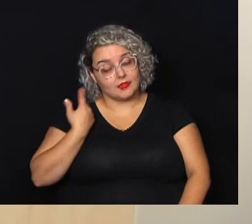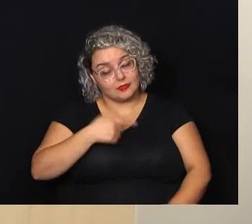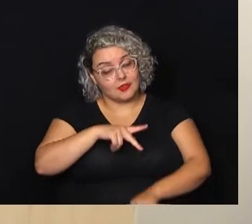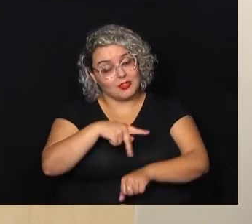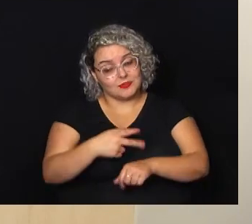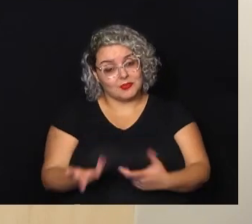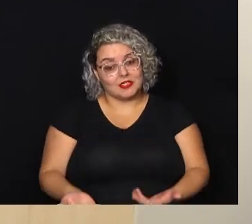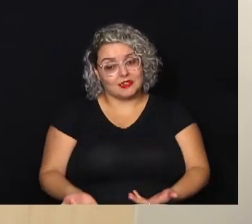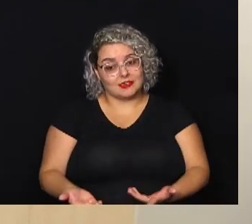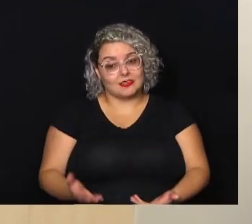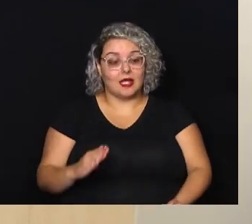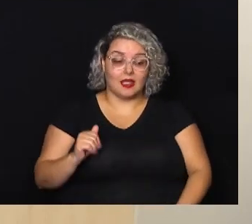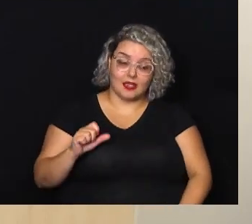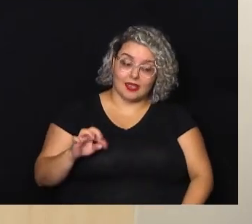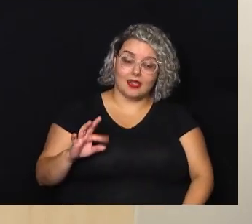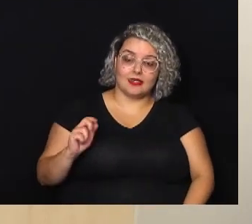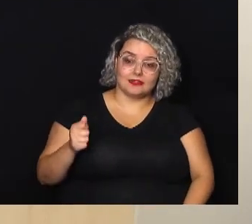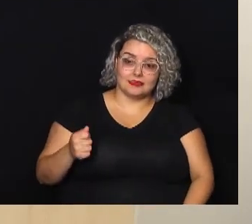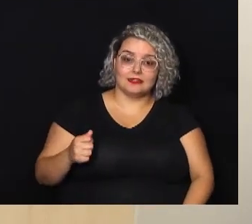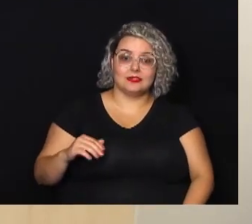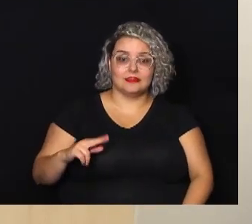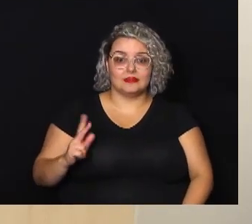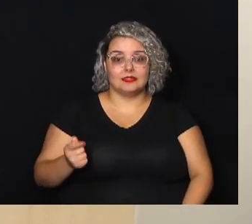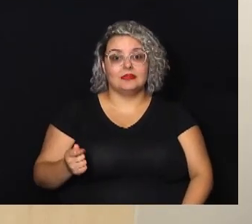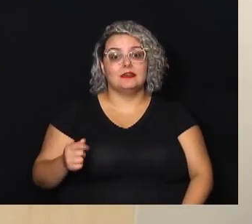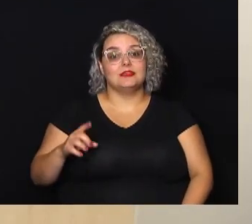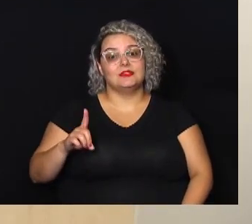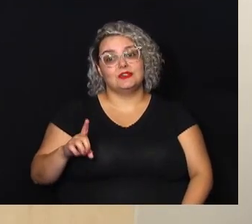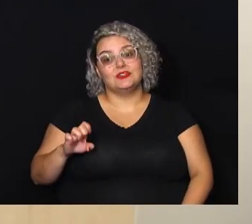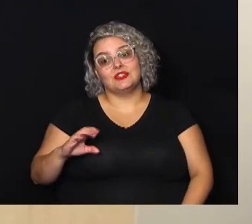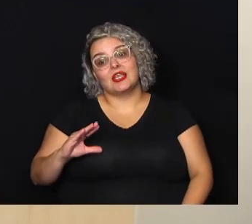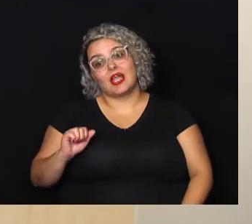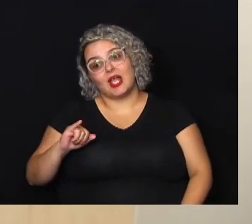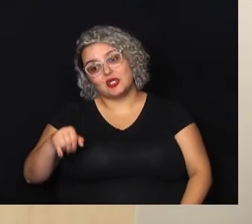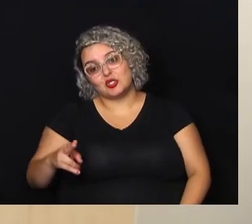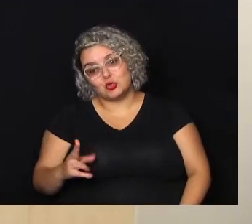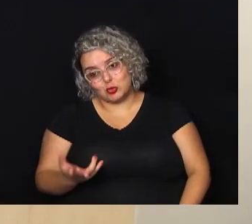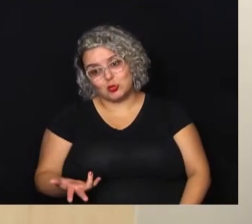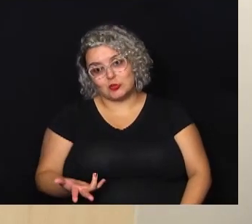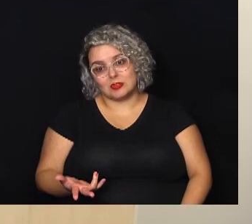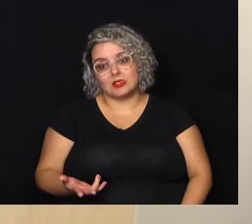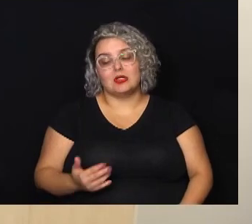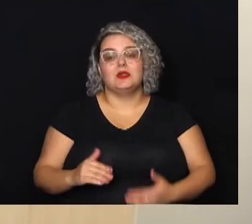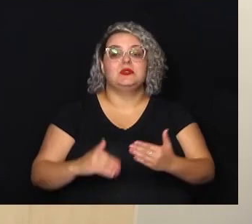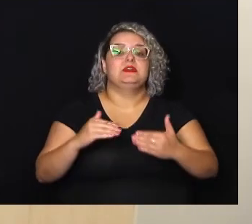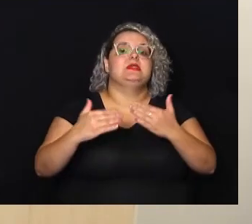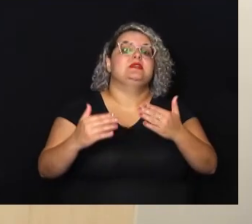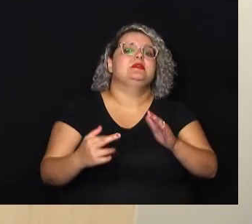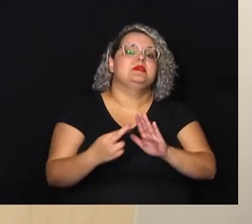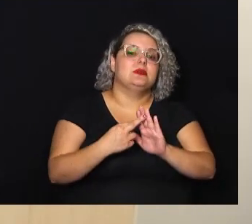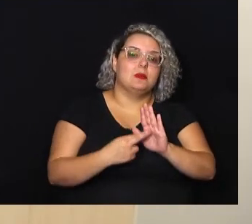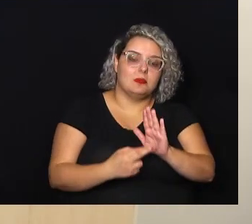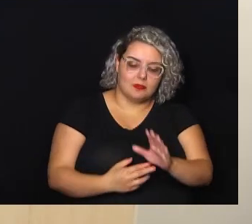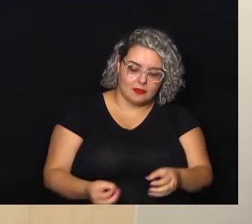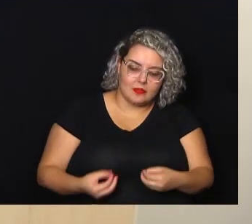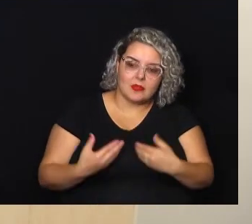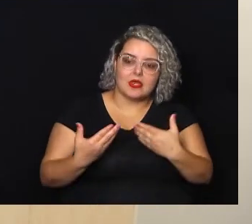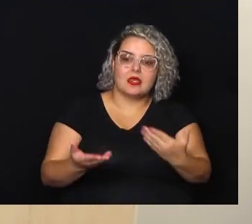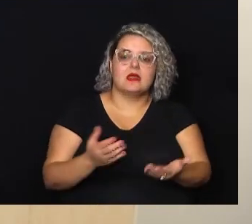o sabor do nosso país. Então, que tal com castanha de caju? E aí foi que eu desenvolvi a receita